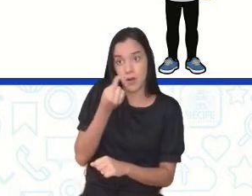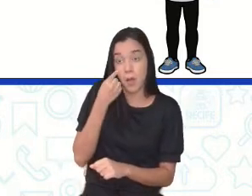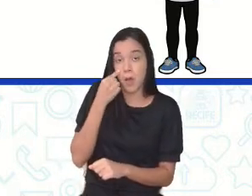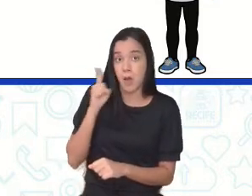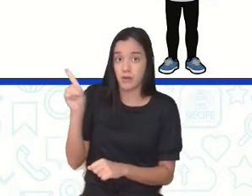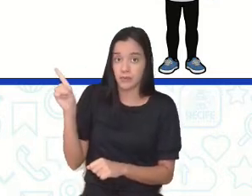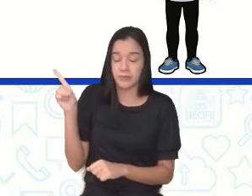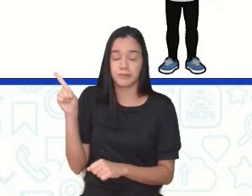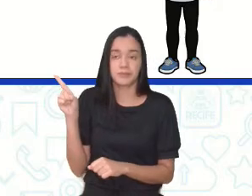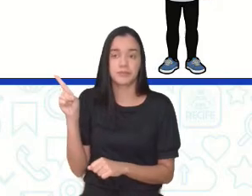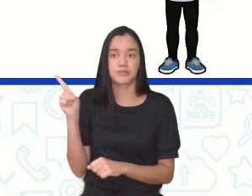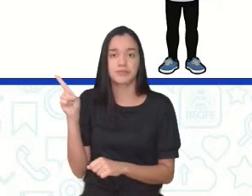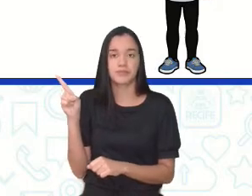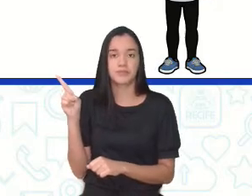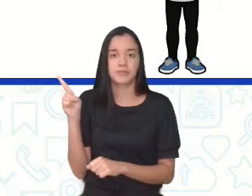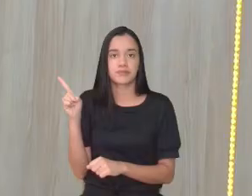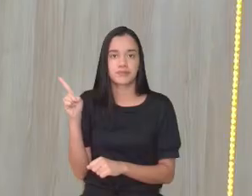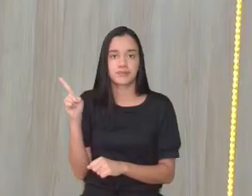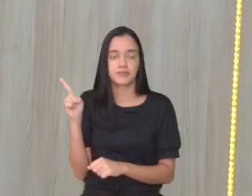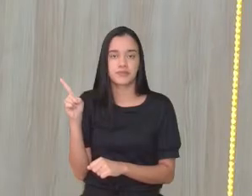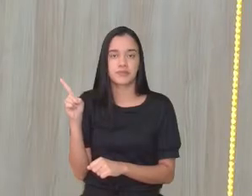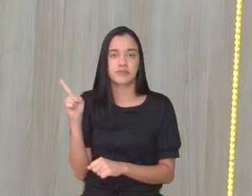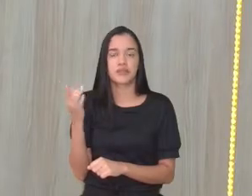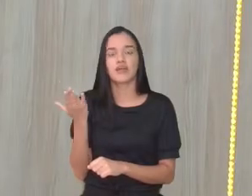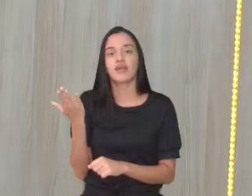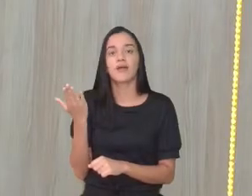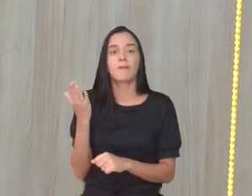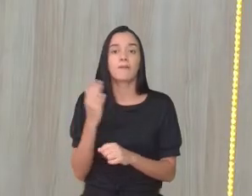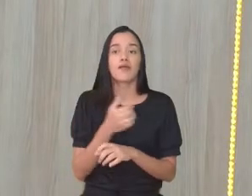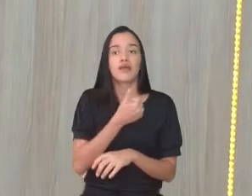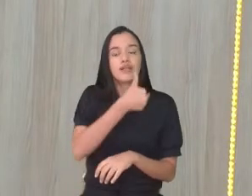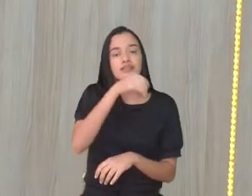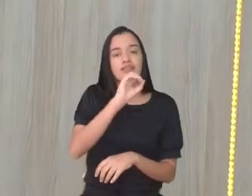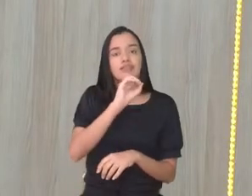Observa, 10 elevado a menos 2 é igual a